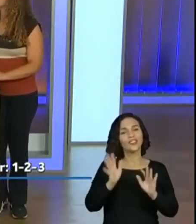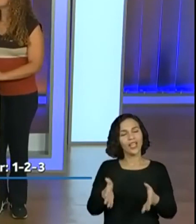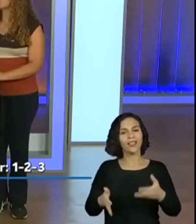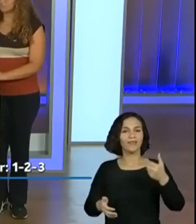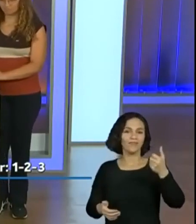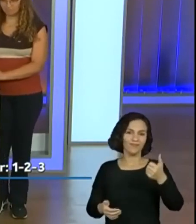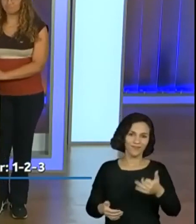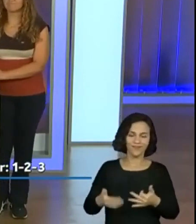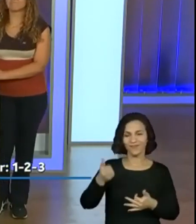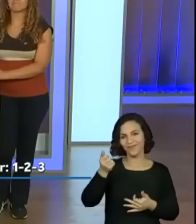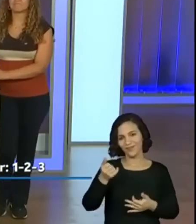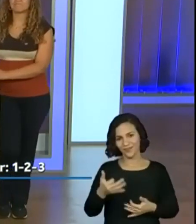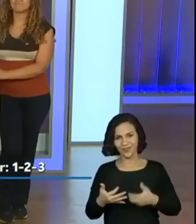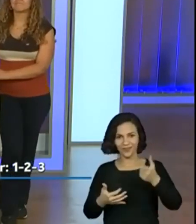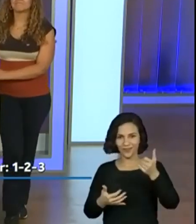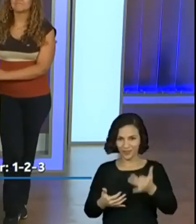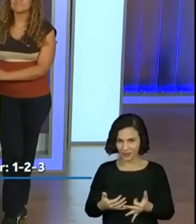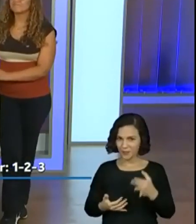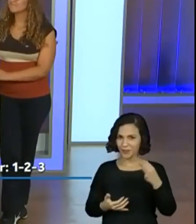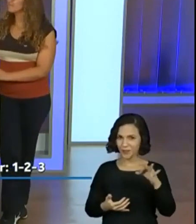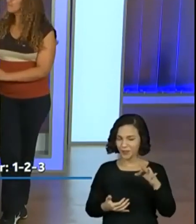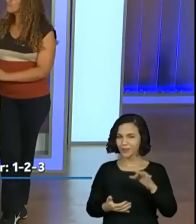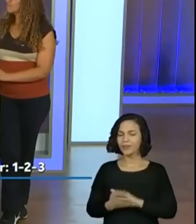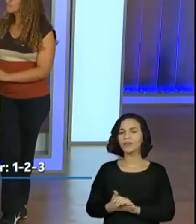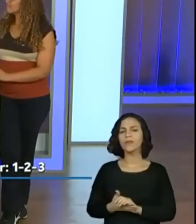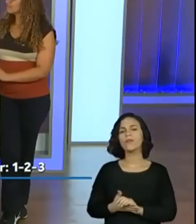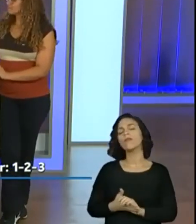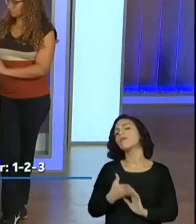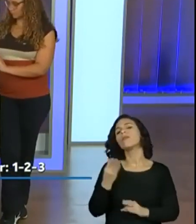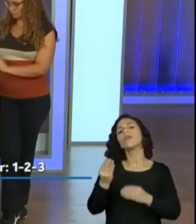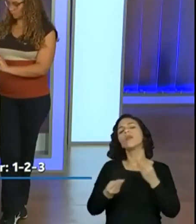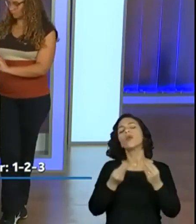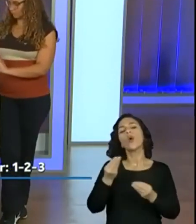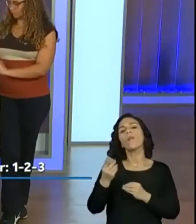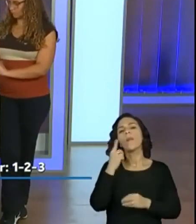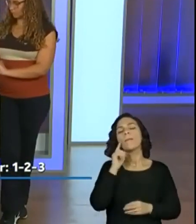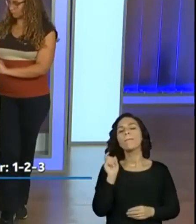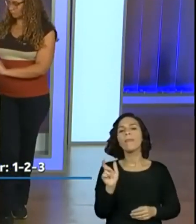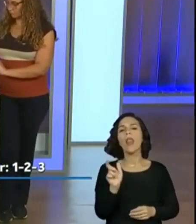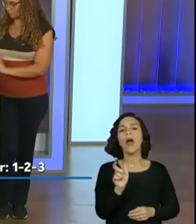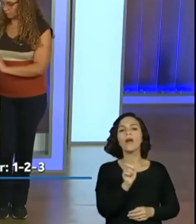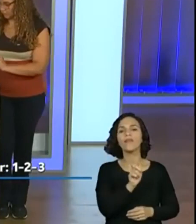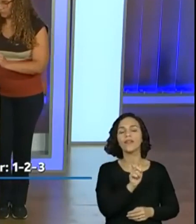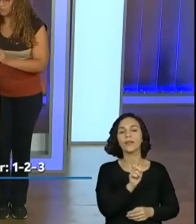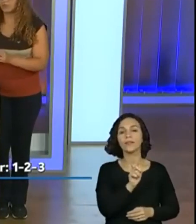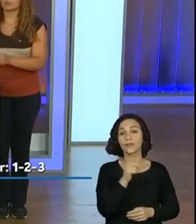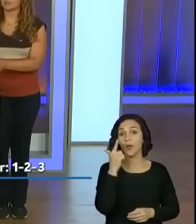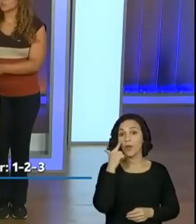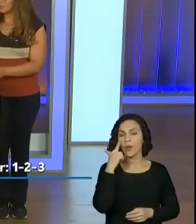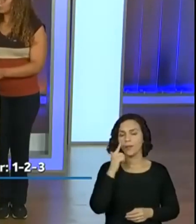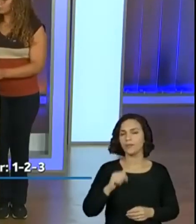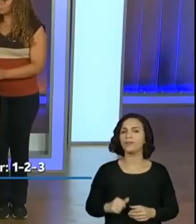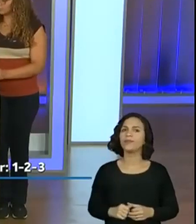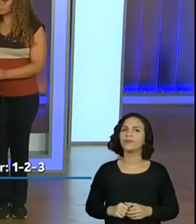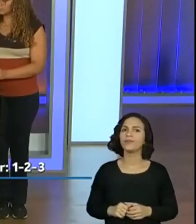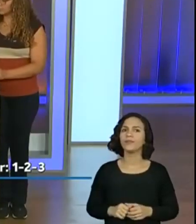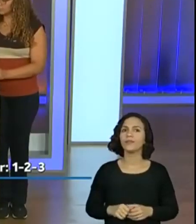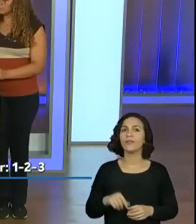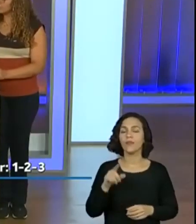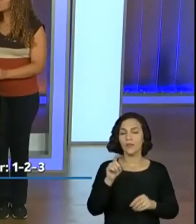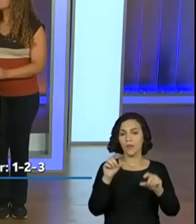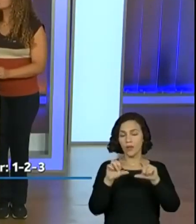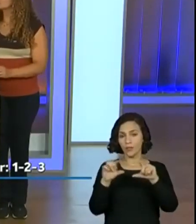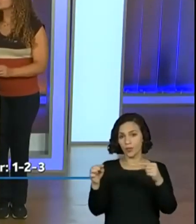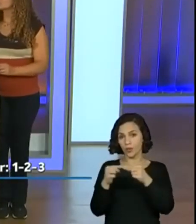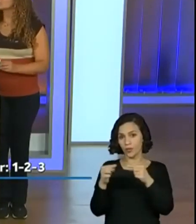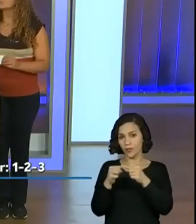falando e adiantando aqui, não é? Como é que ficarão estas palavras? Vamos lá. Vai ficar na fileira do passado ou